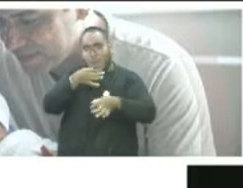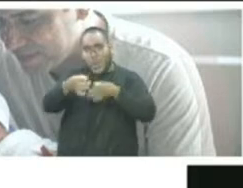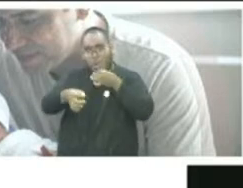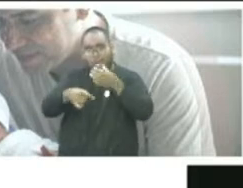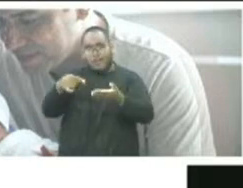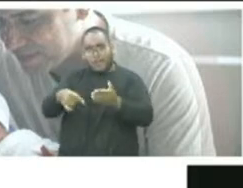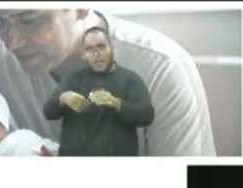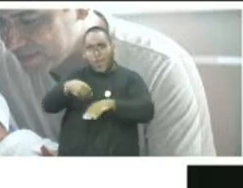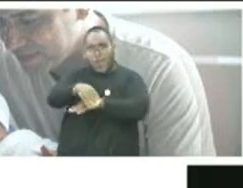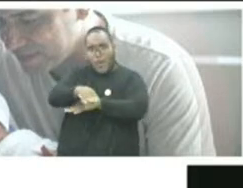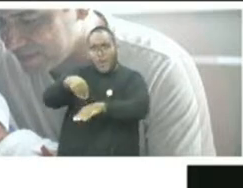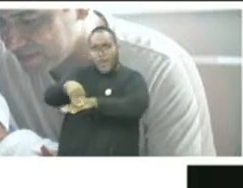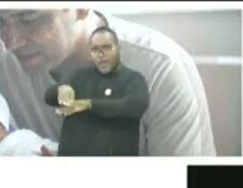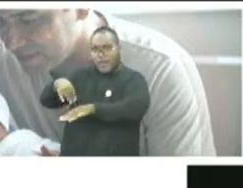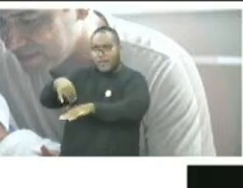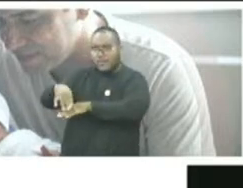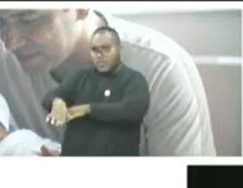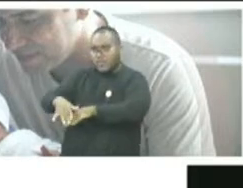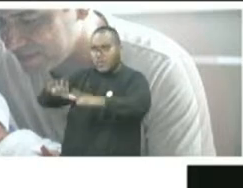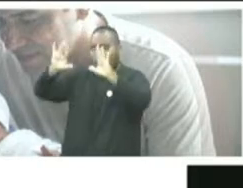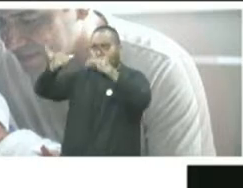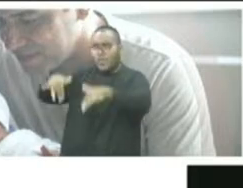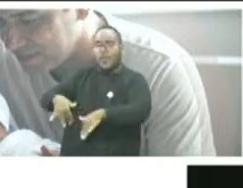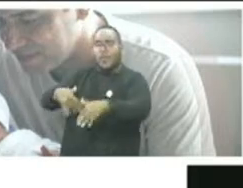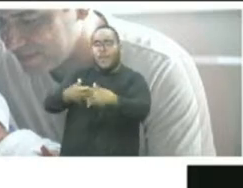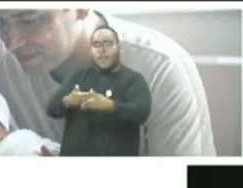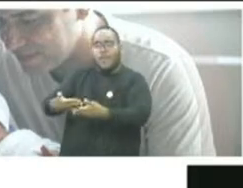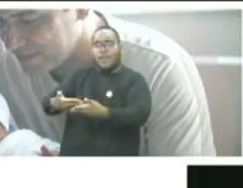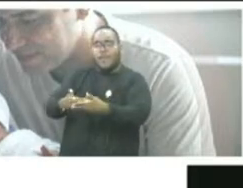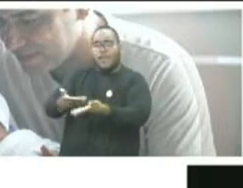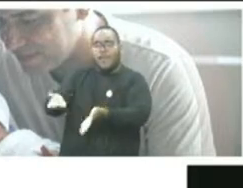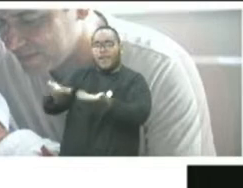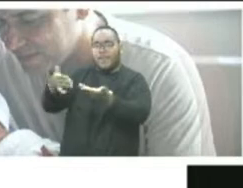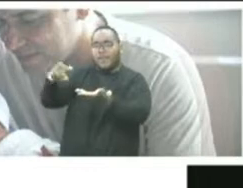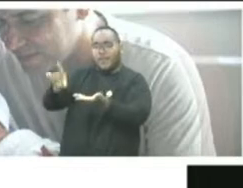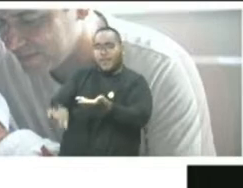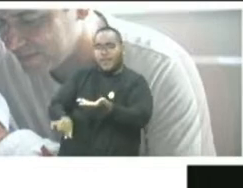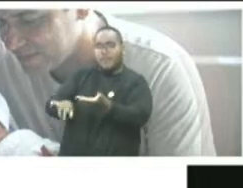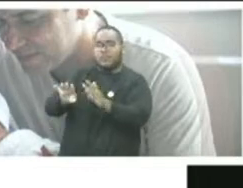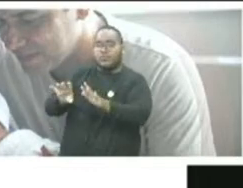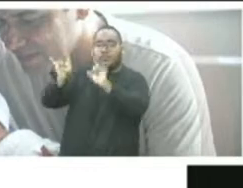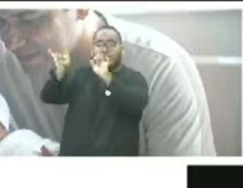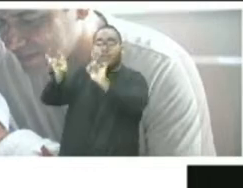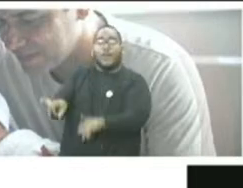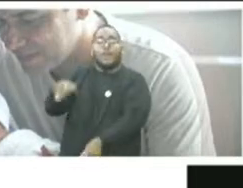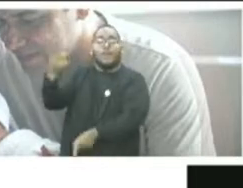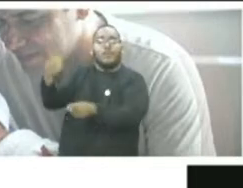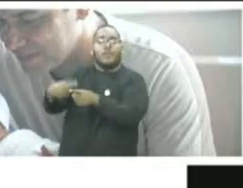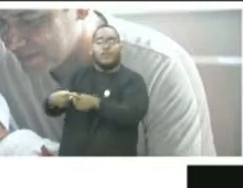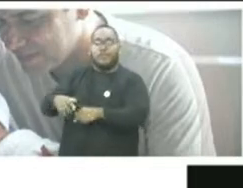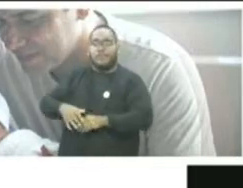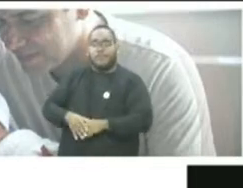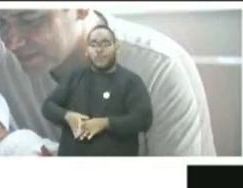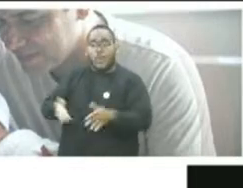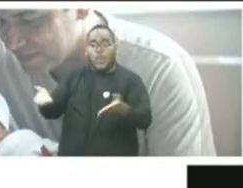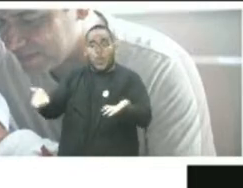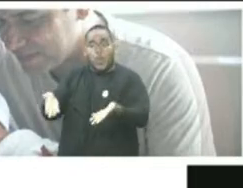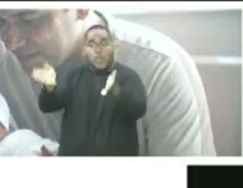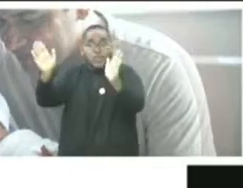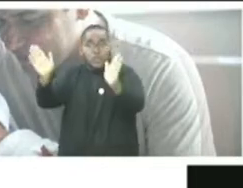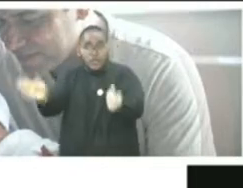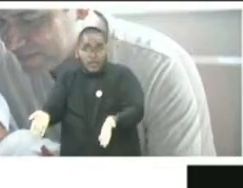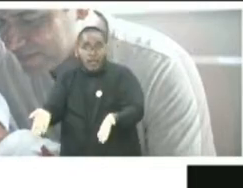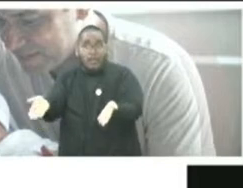peso, especialmente. Por que eu digo especialmente? Porque hoje já temos também evidências de que